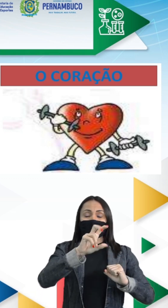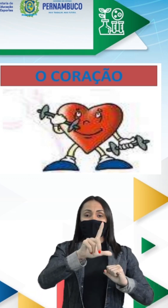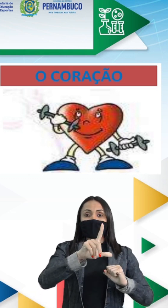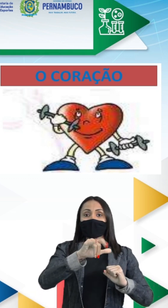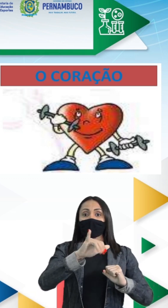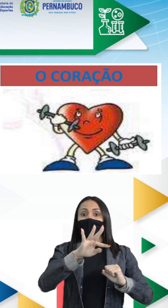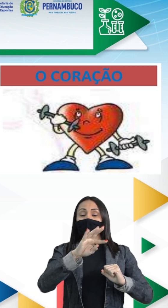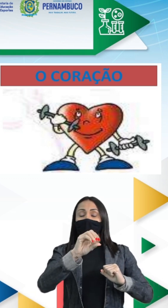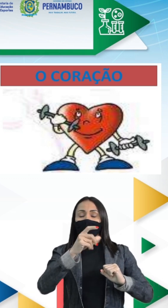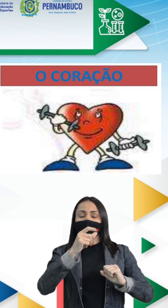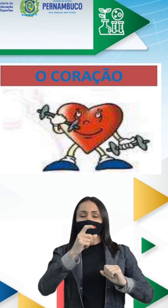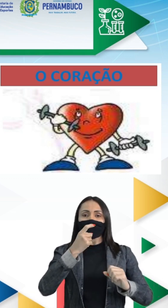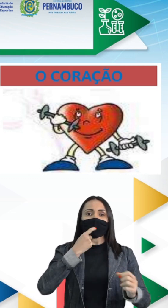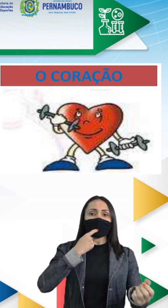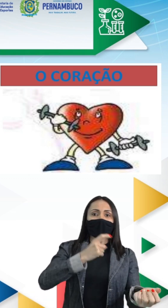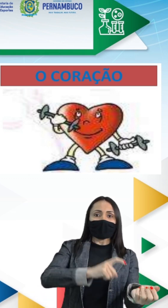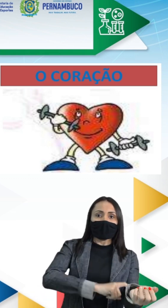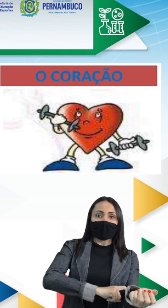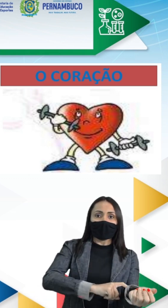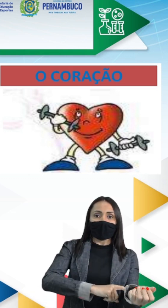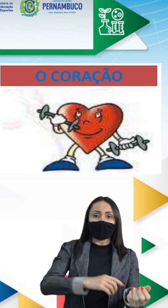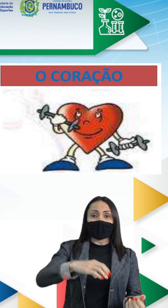sangue. E isso por